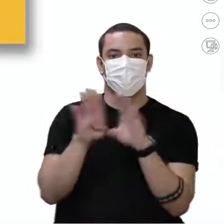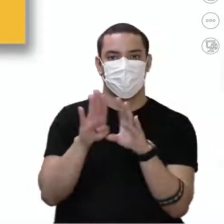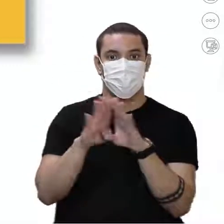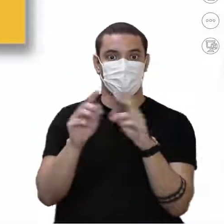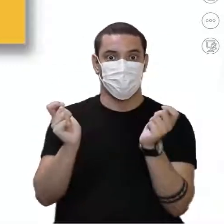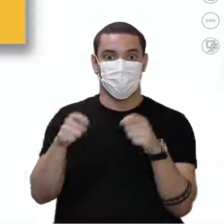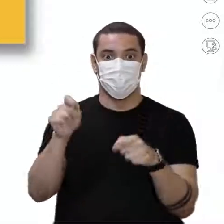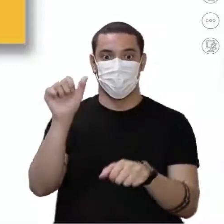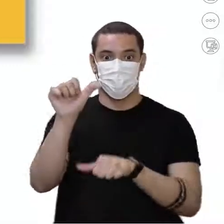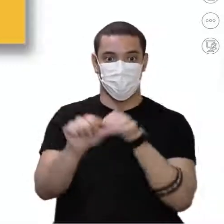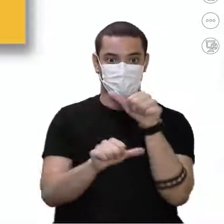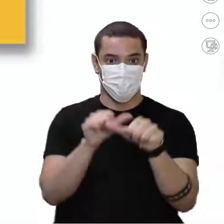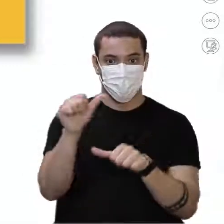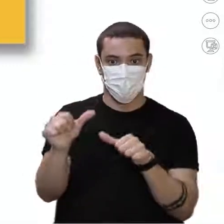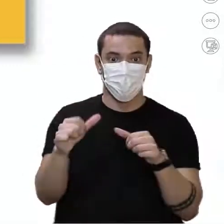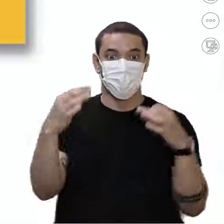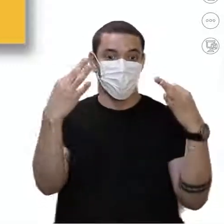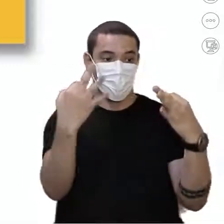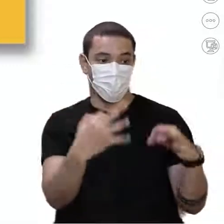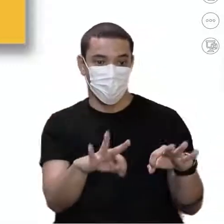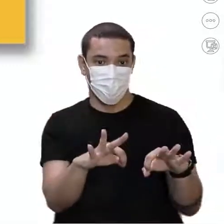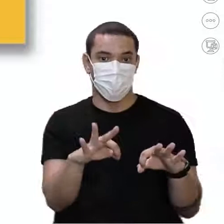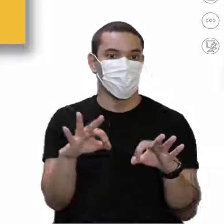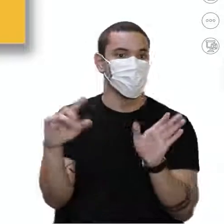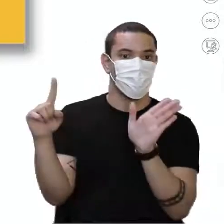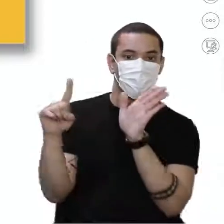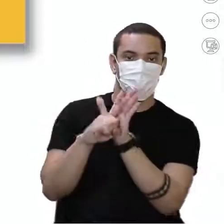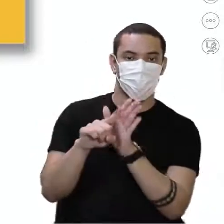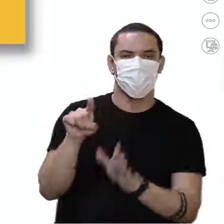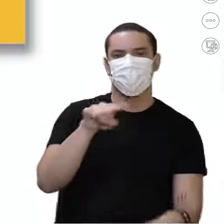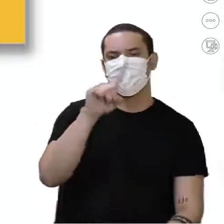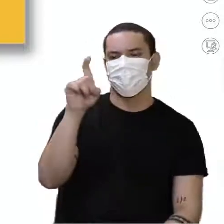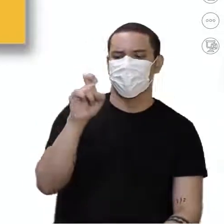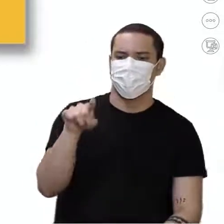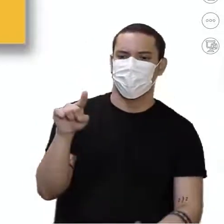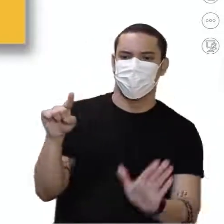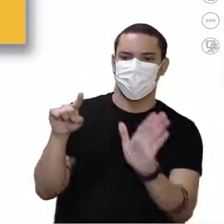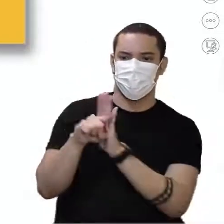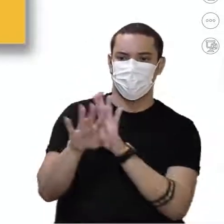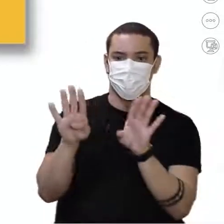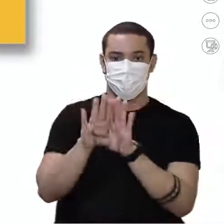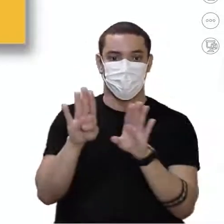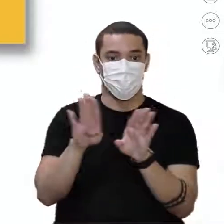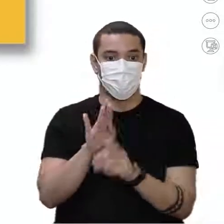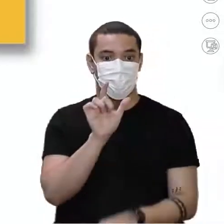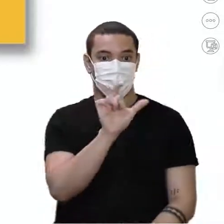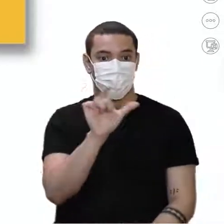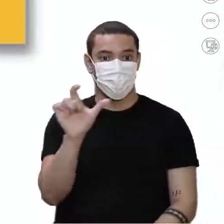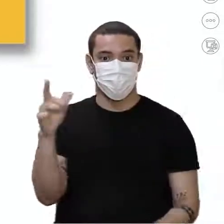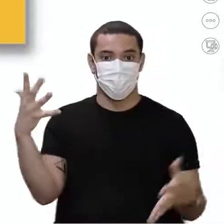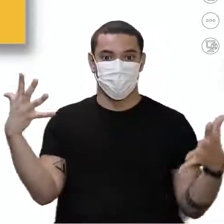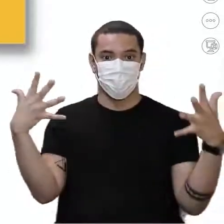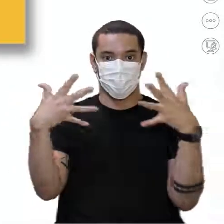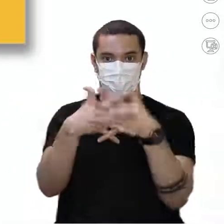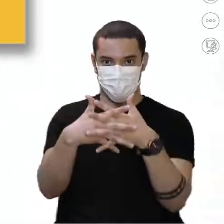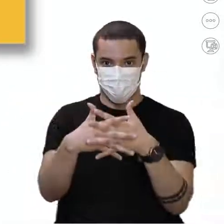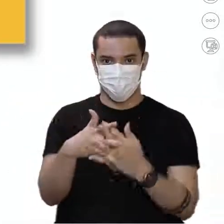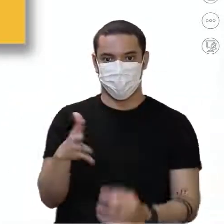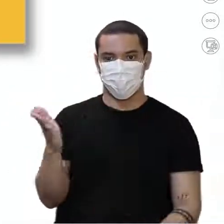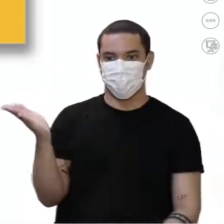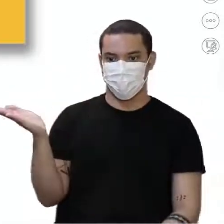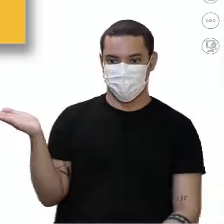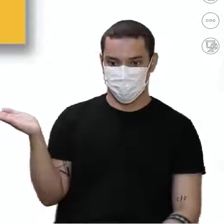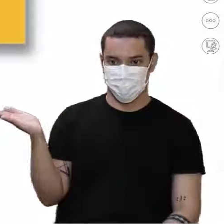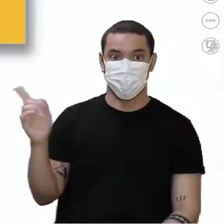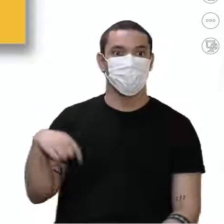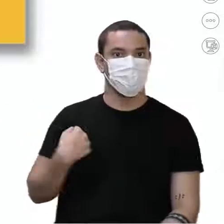formas afirmativas, negativas e interrogativas. E as confusing words, as palavras confusas,